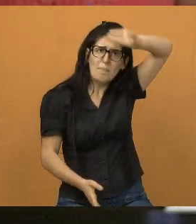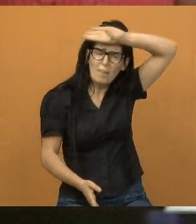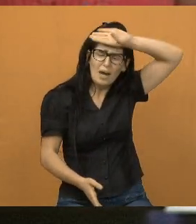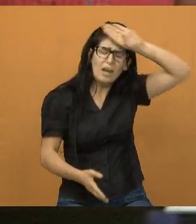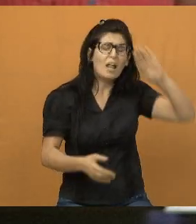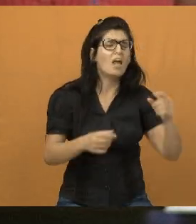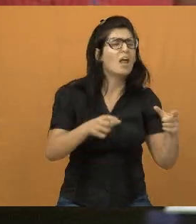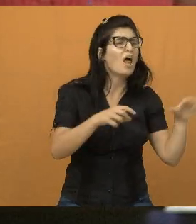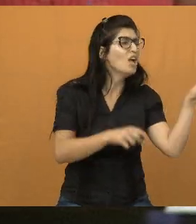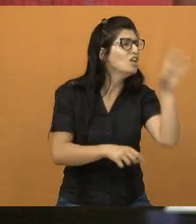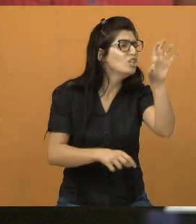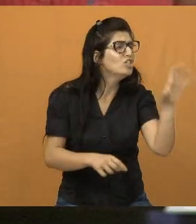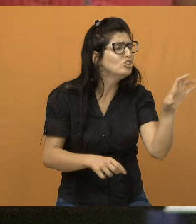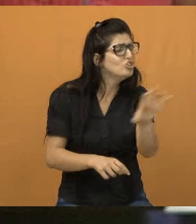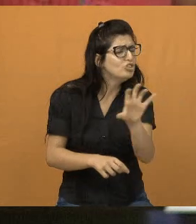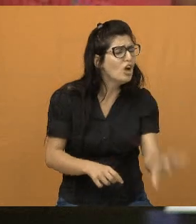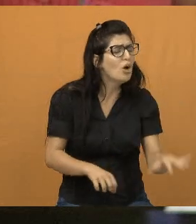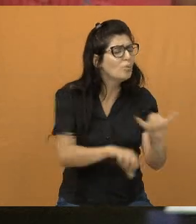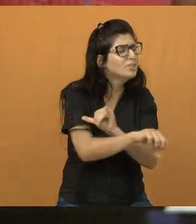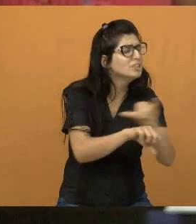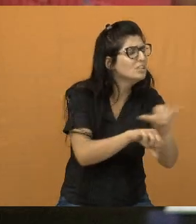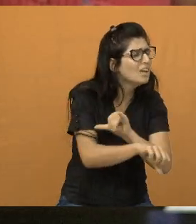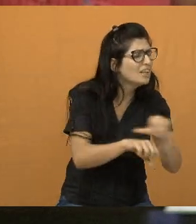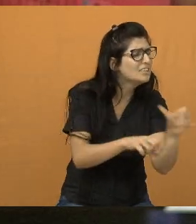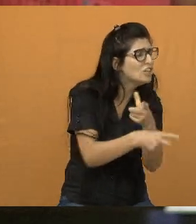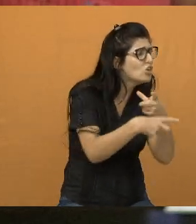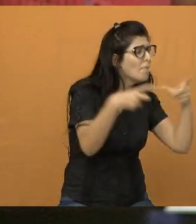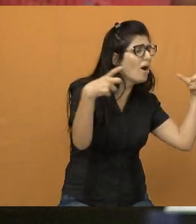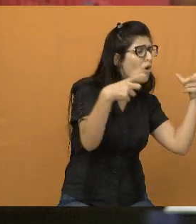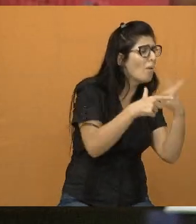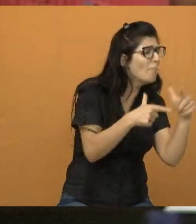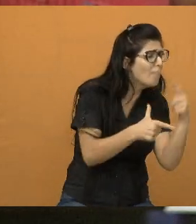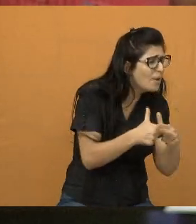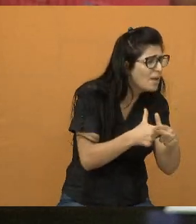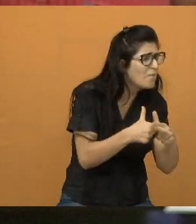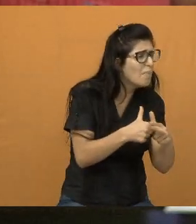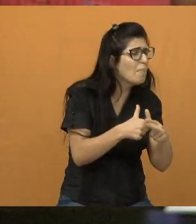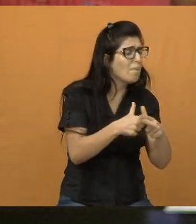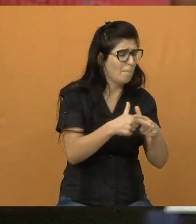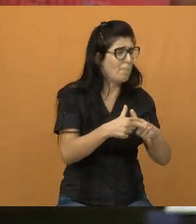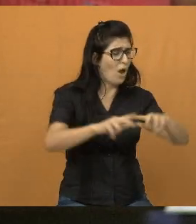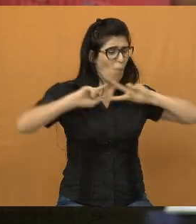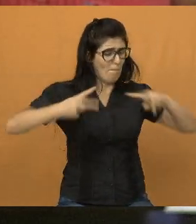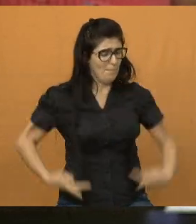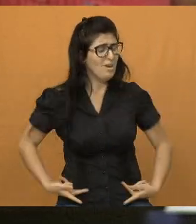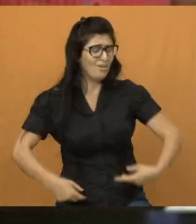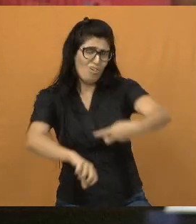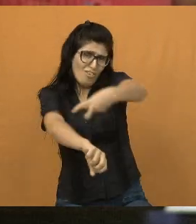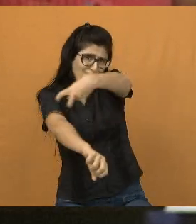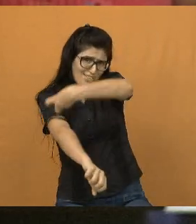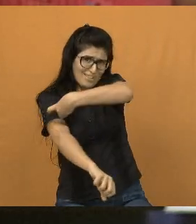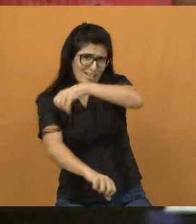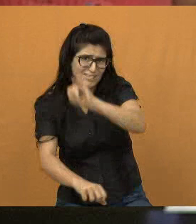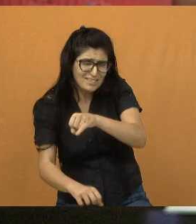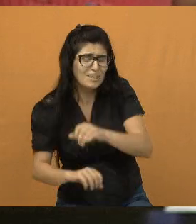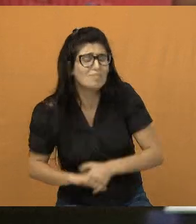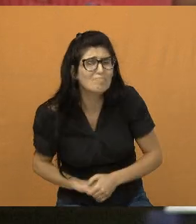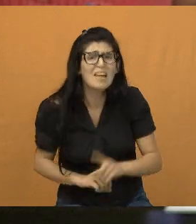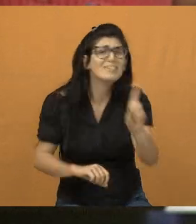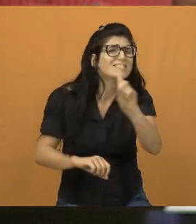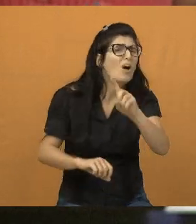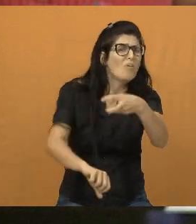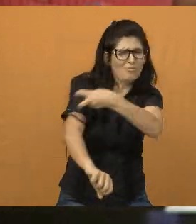de maior risco para vacinar a população. Se nós não nos vacinarmos e os macacos